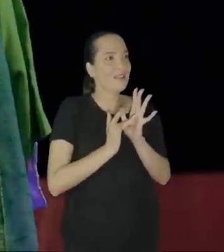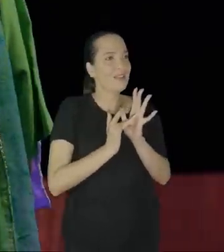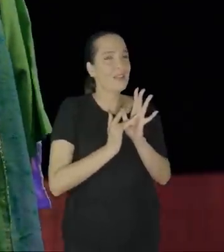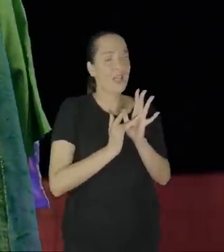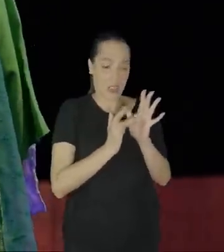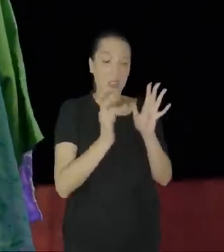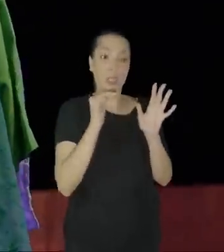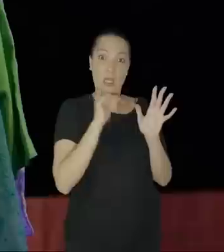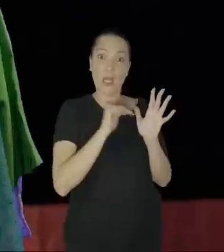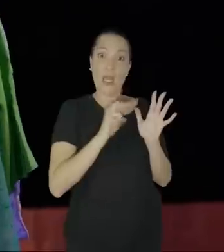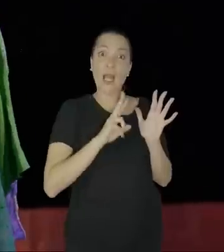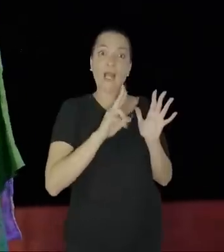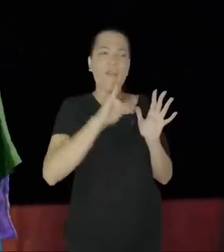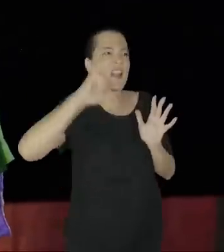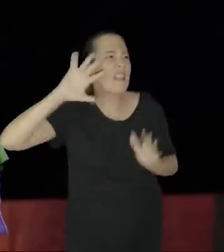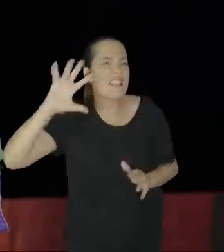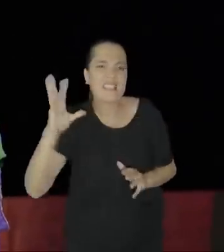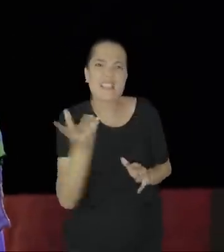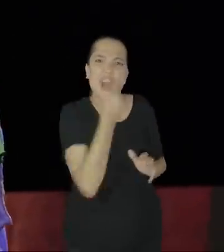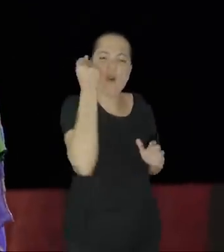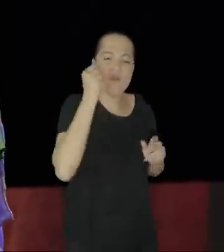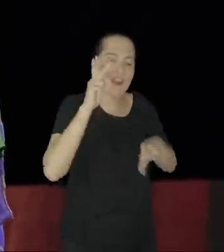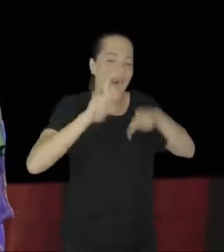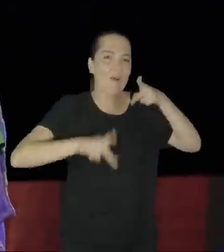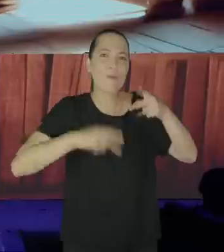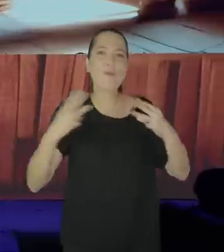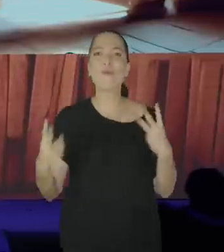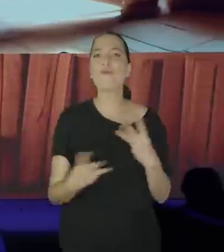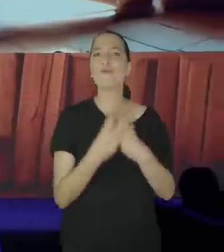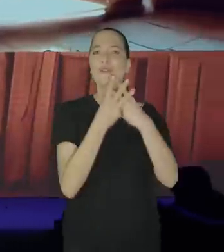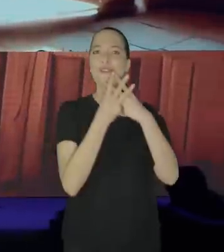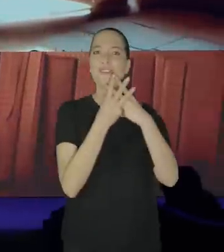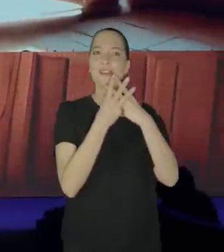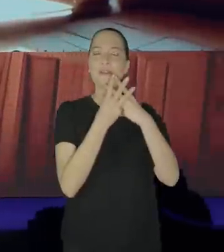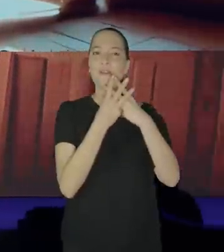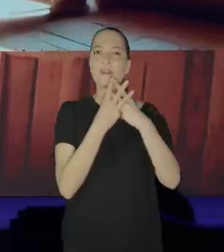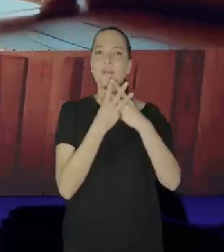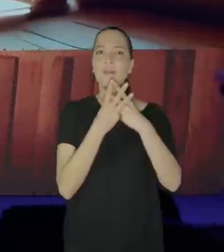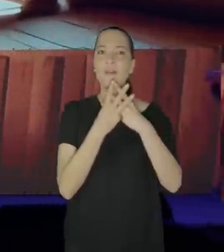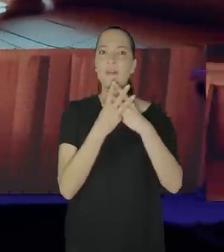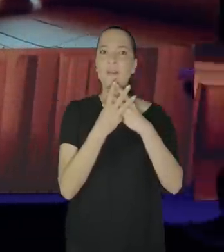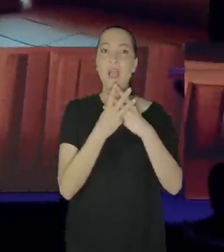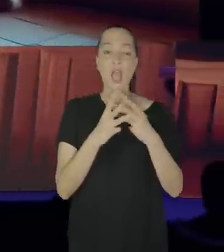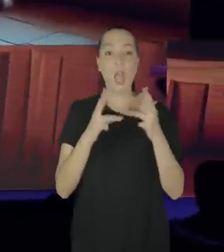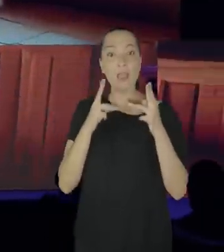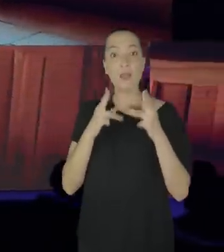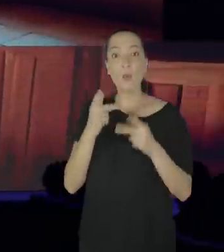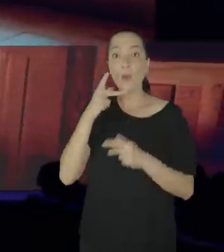aquele que virá em socorro de Israel. Como dissera nossos pais,